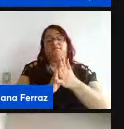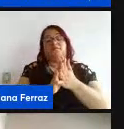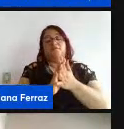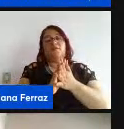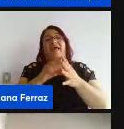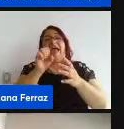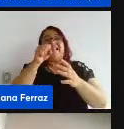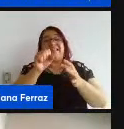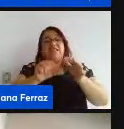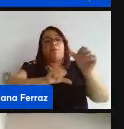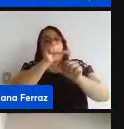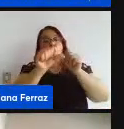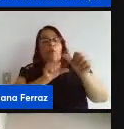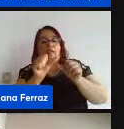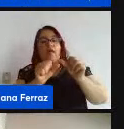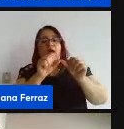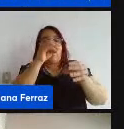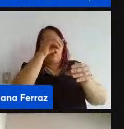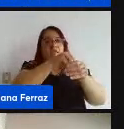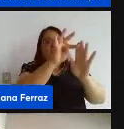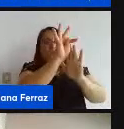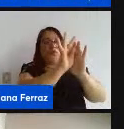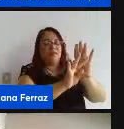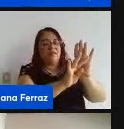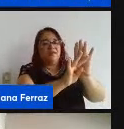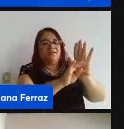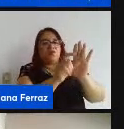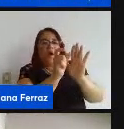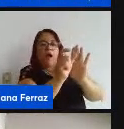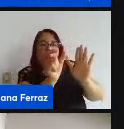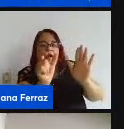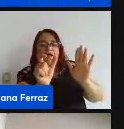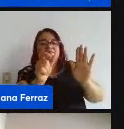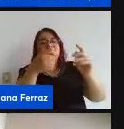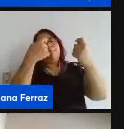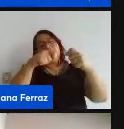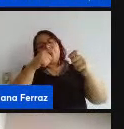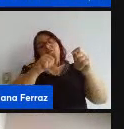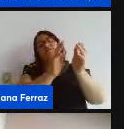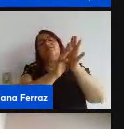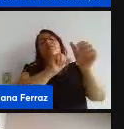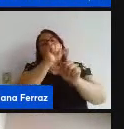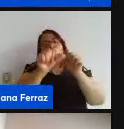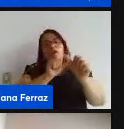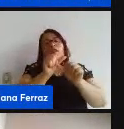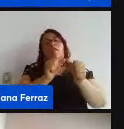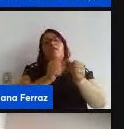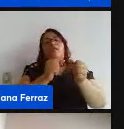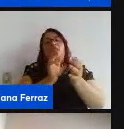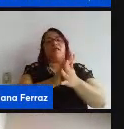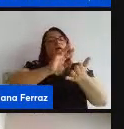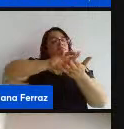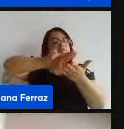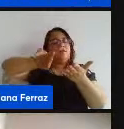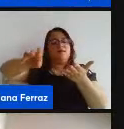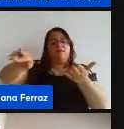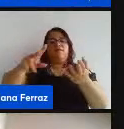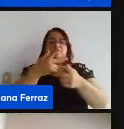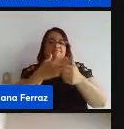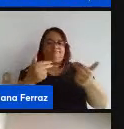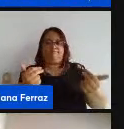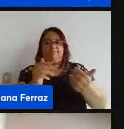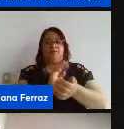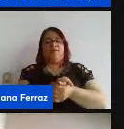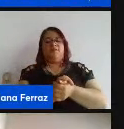mexendo nos outros elementos que estão ali, né? Porque a revisão e a reescrita é um processo recursivo, né? Que a gente